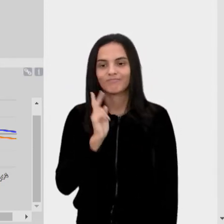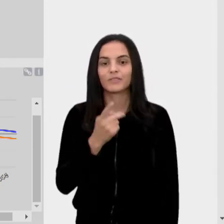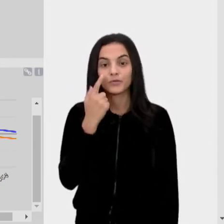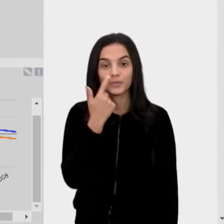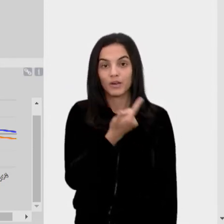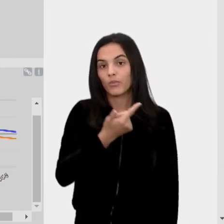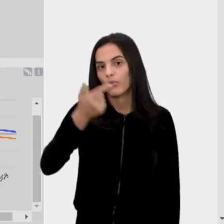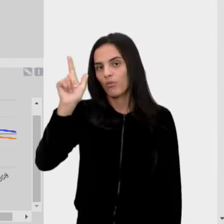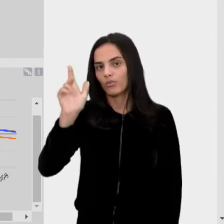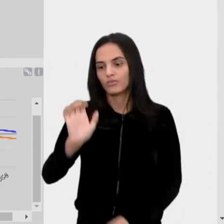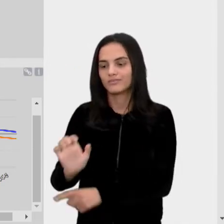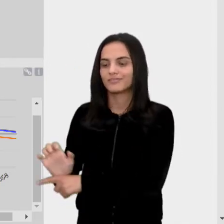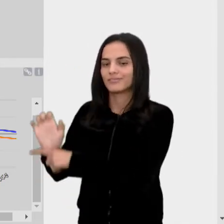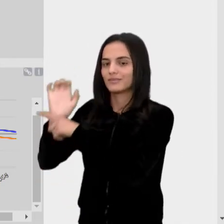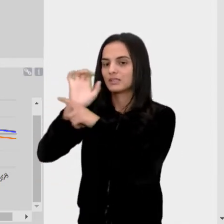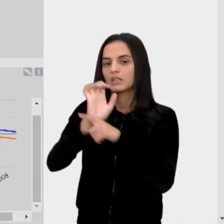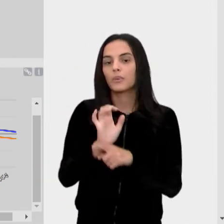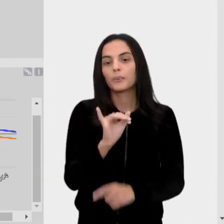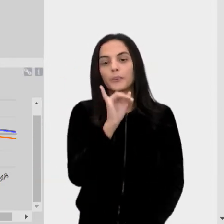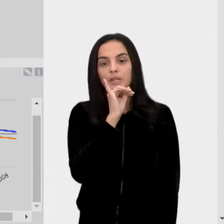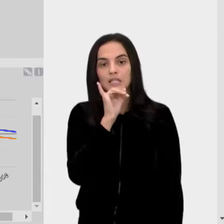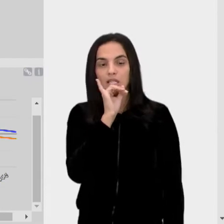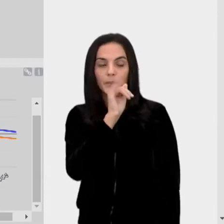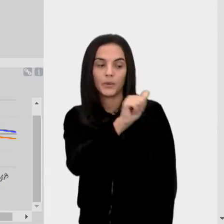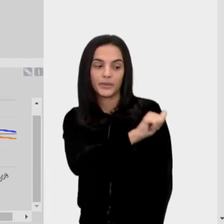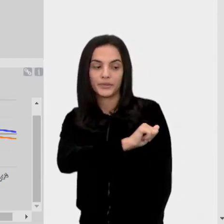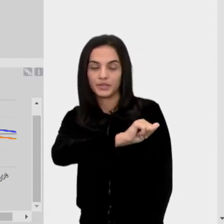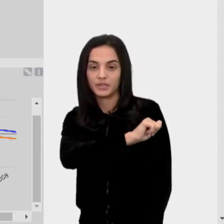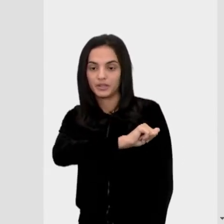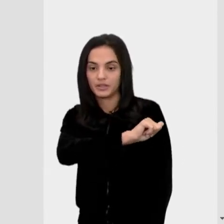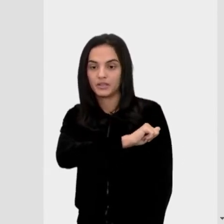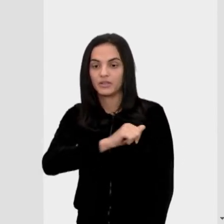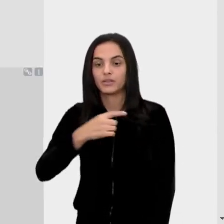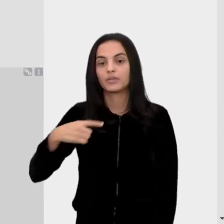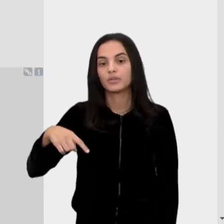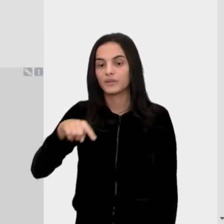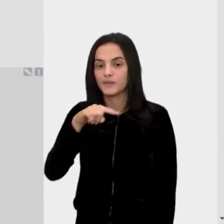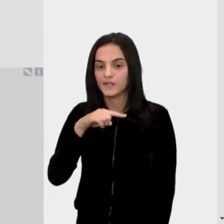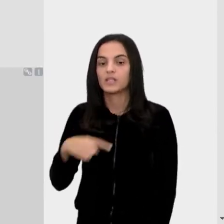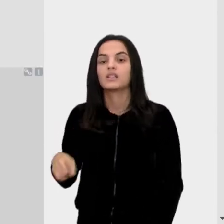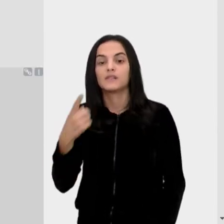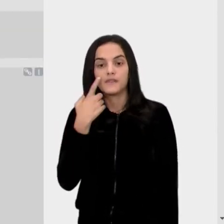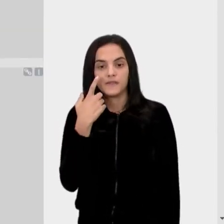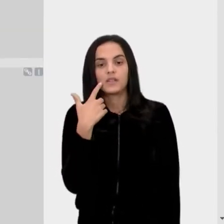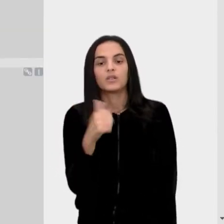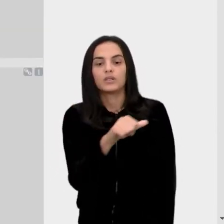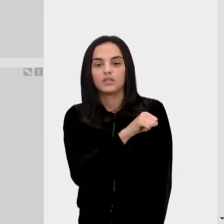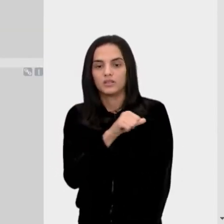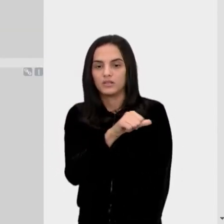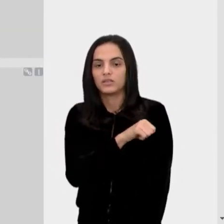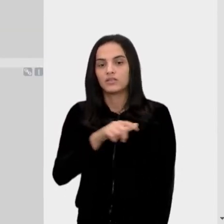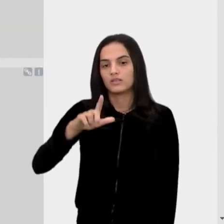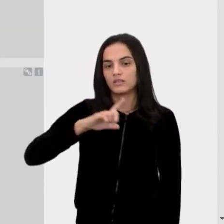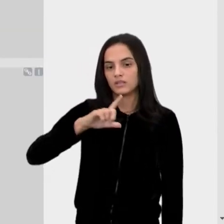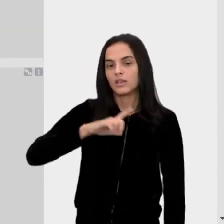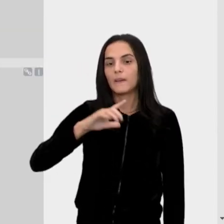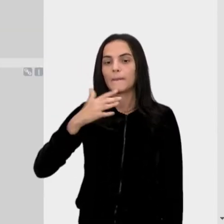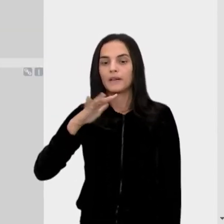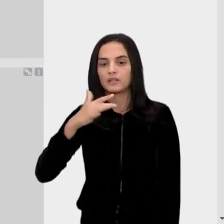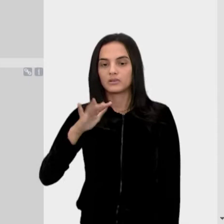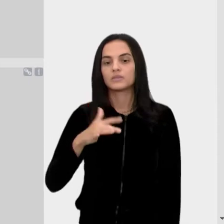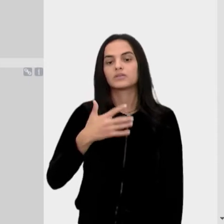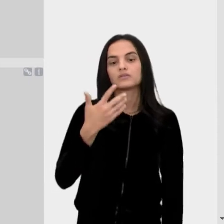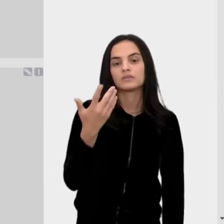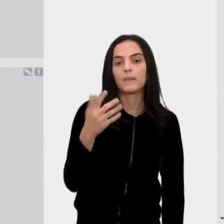outro estado, né, vamos pegar, por exemplo, o Rio de Janeiro. Então a gente pega aqui o Rio de Janeiro, né, que vai ter lá a projeção,